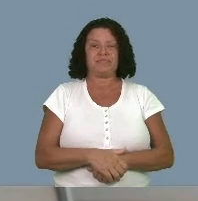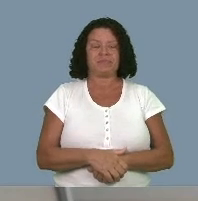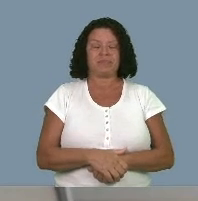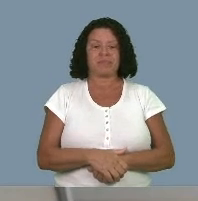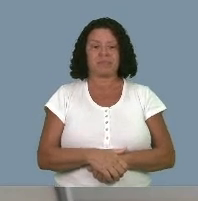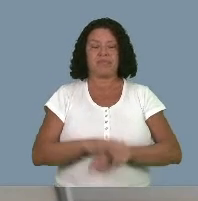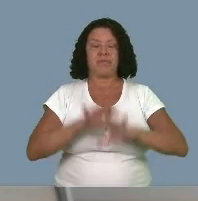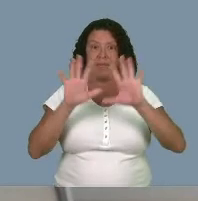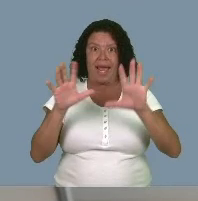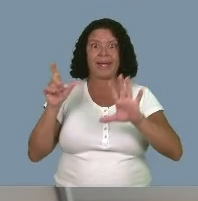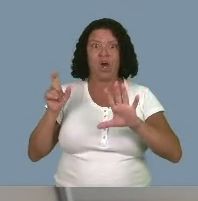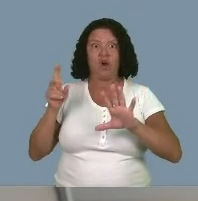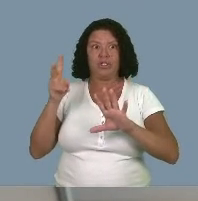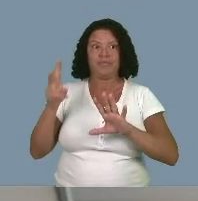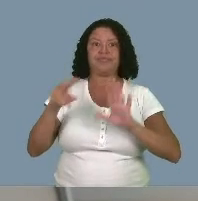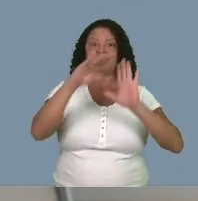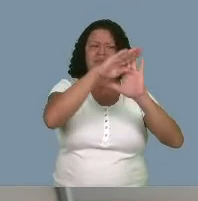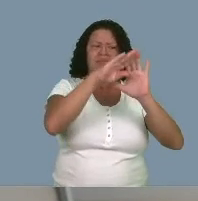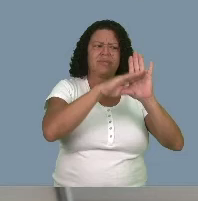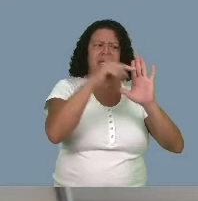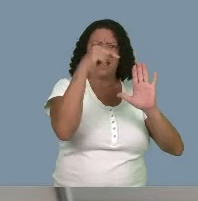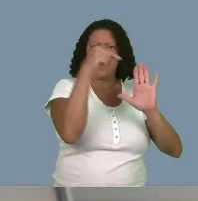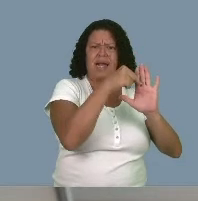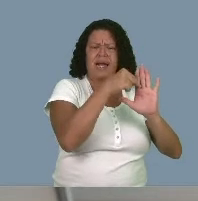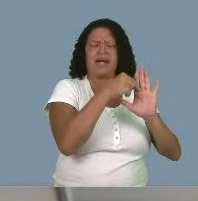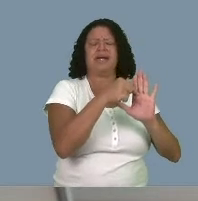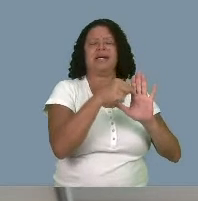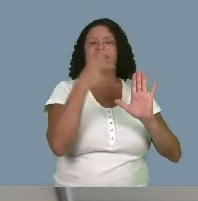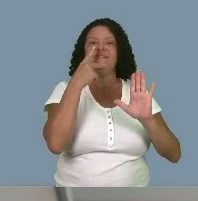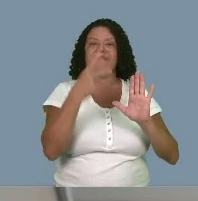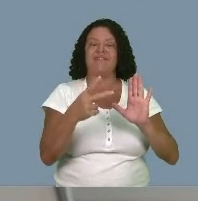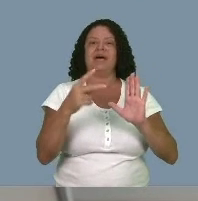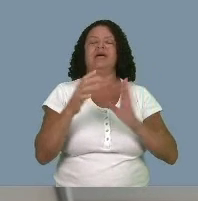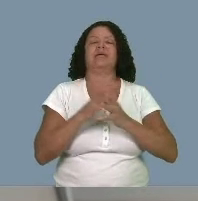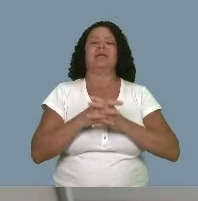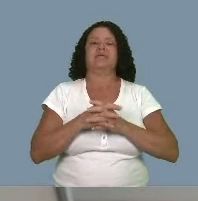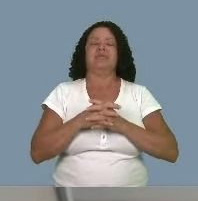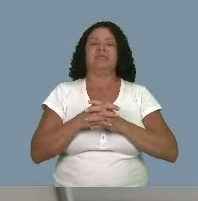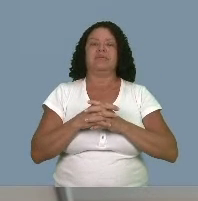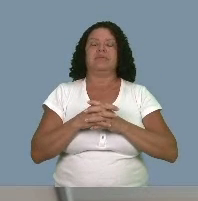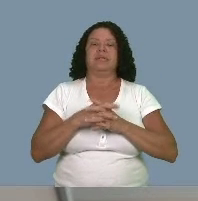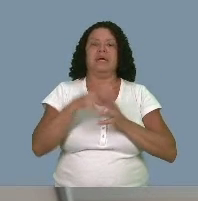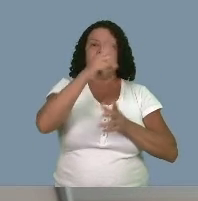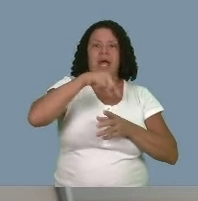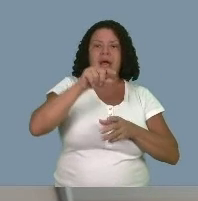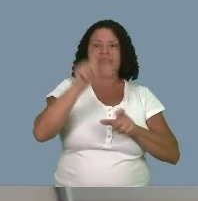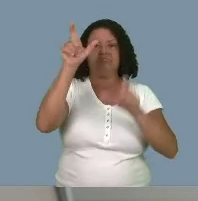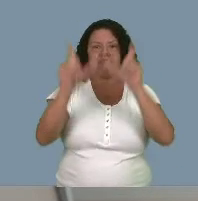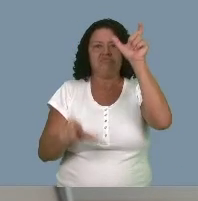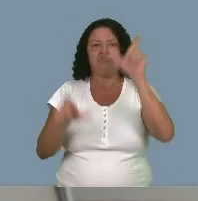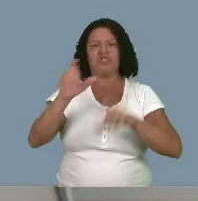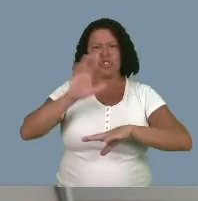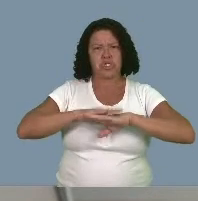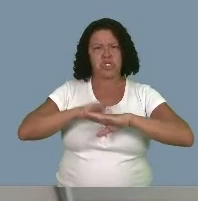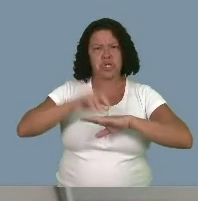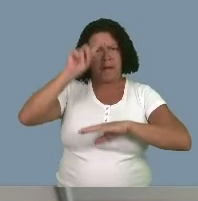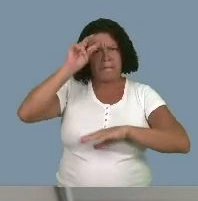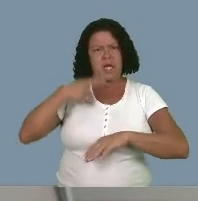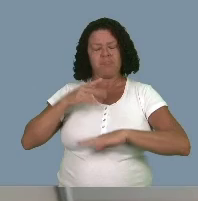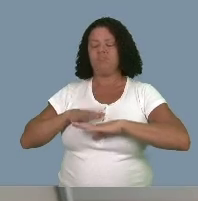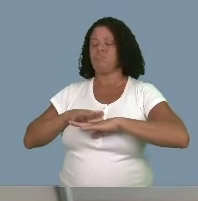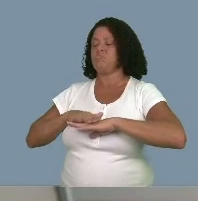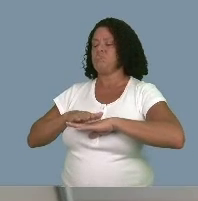E ele continua: à medida que a cultura vinha enlouquecendo, os seres narcisistas e